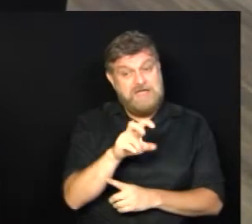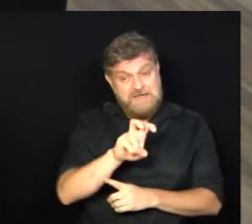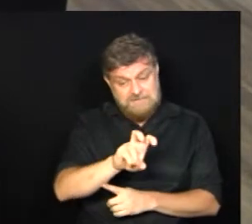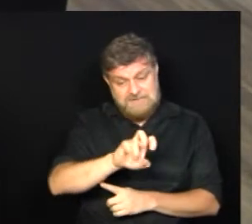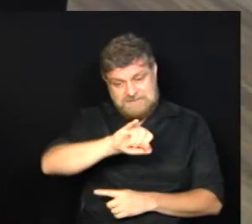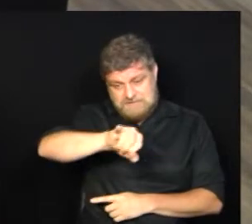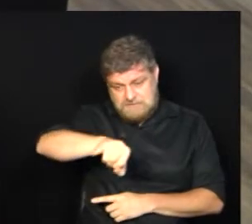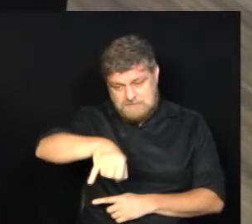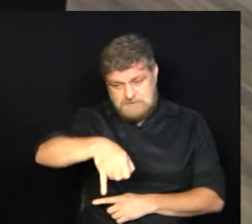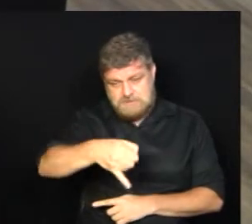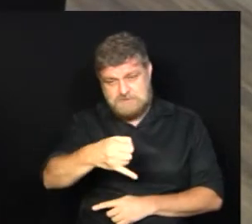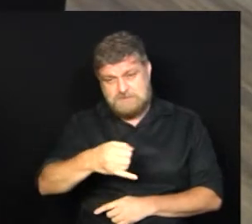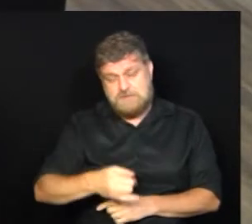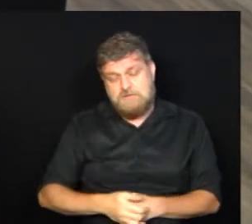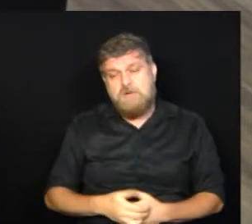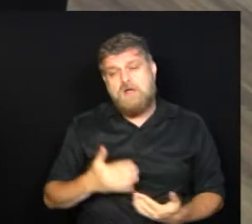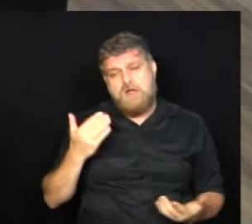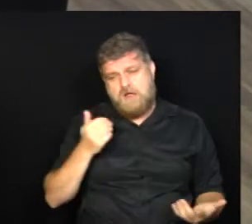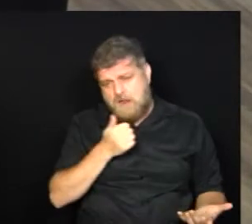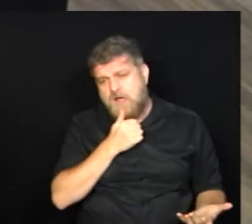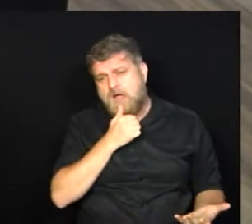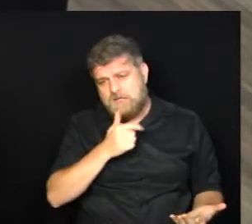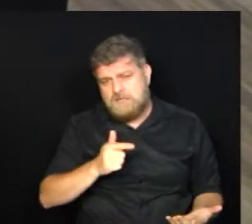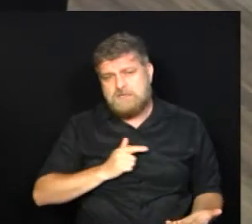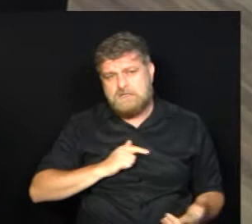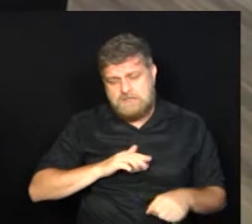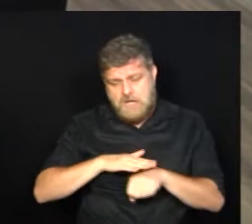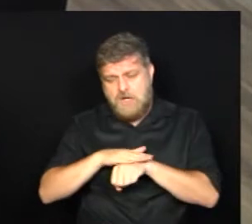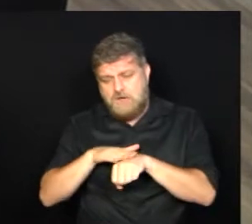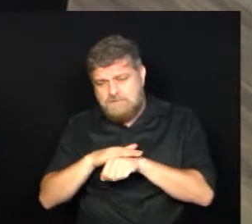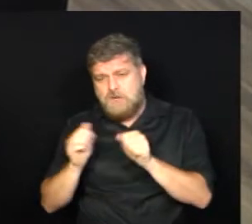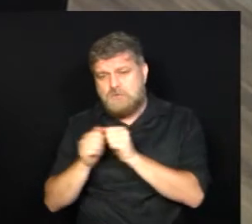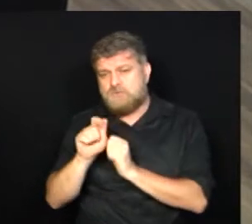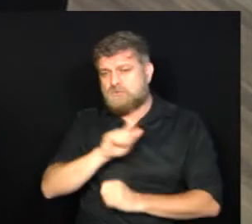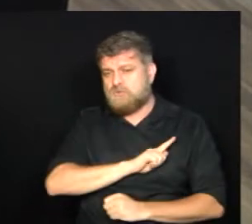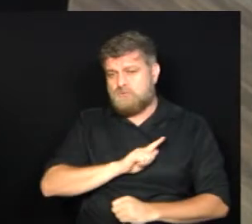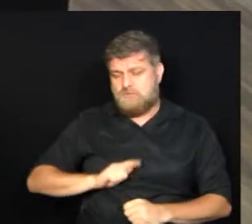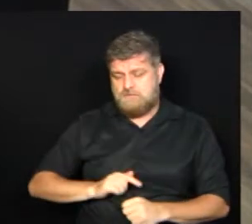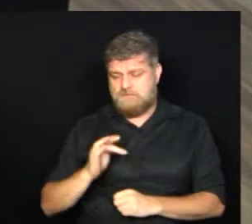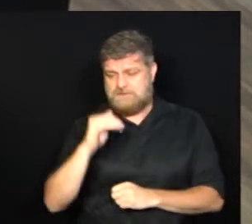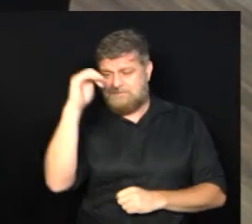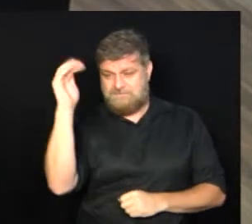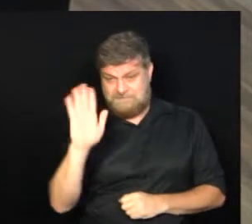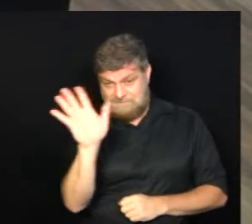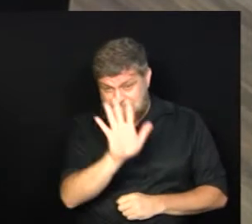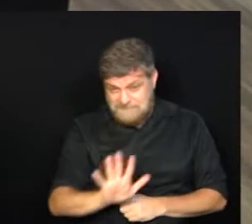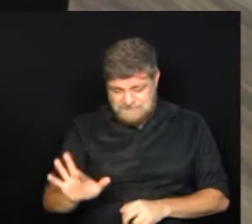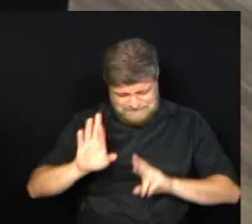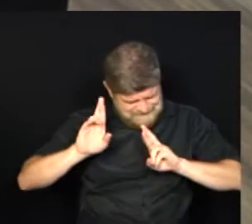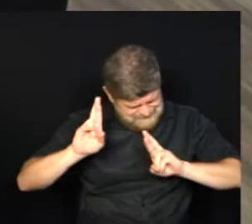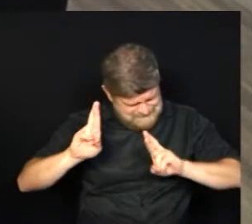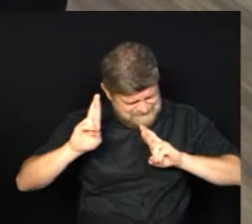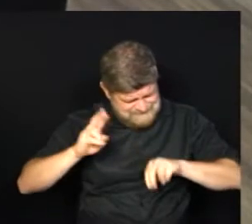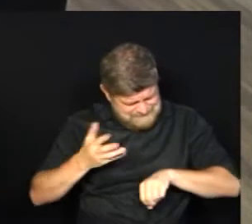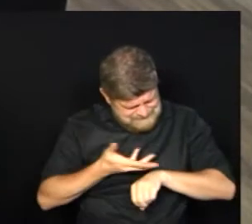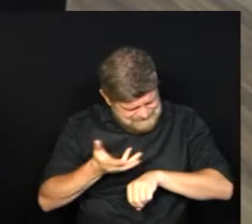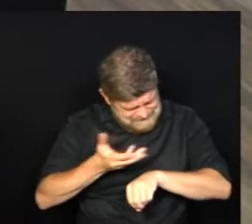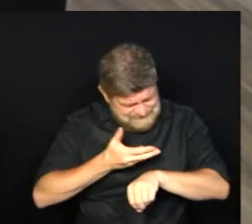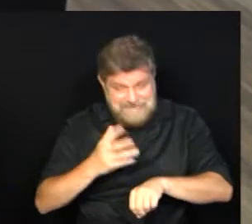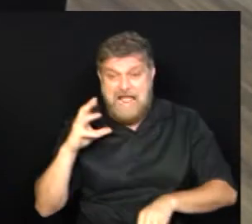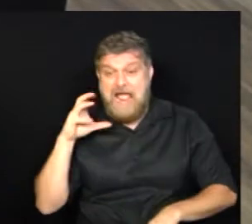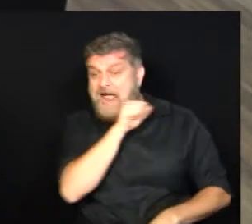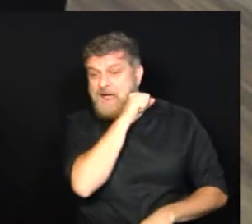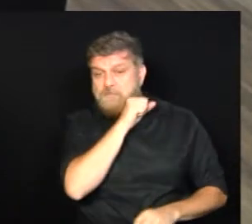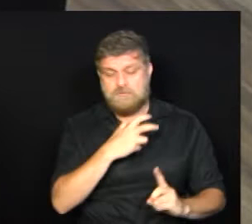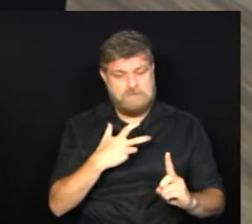janeiro. Claro que isso ainda precisa ter uma conversa junto com o governo federal, mas a gente espera que o quanto antes chegue essa